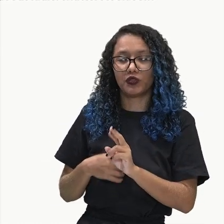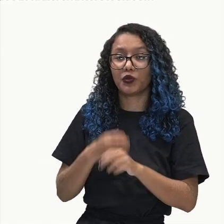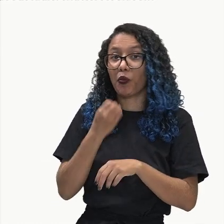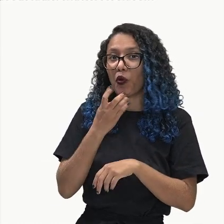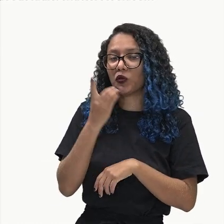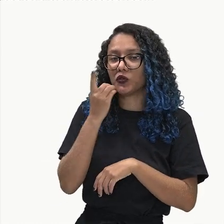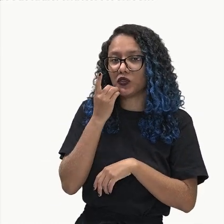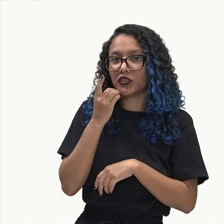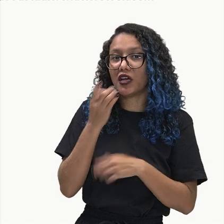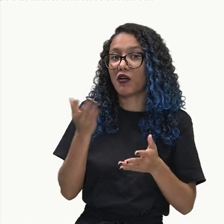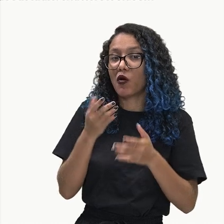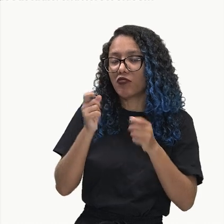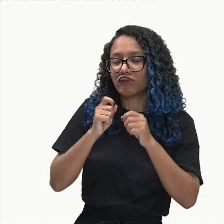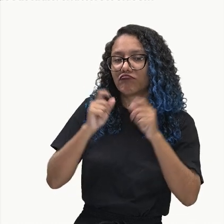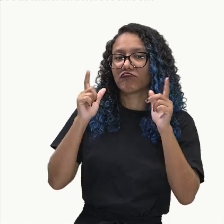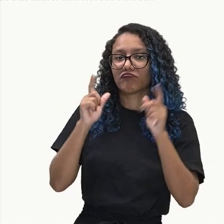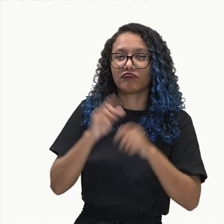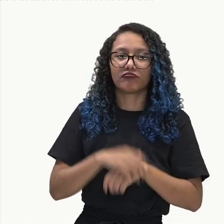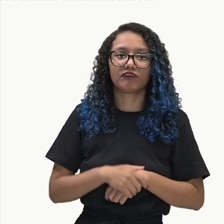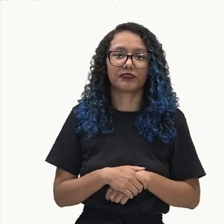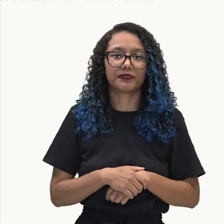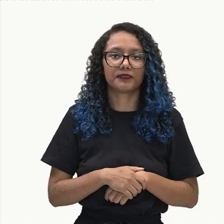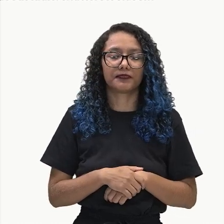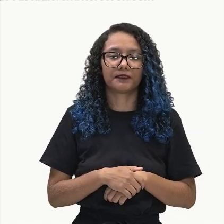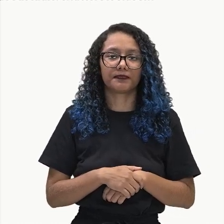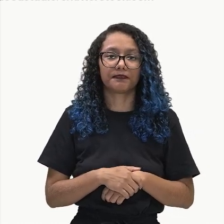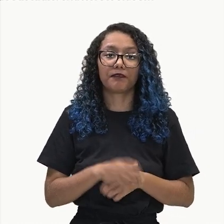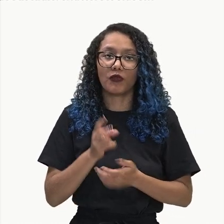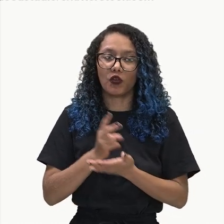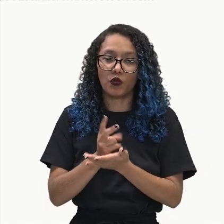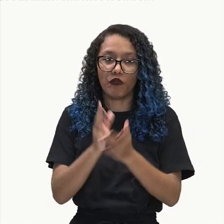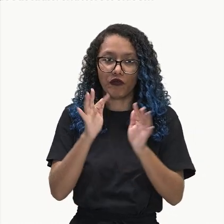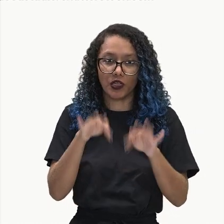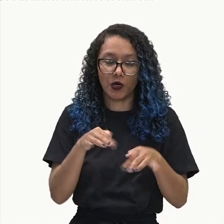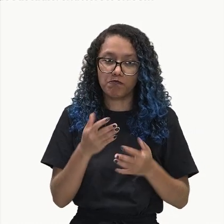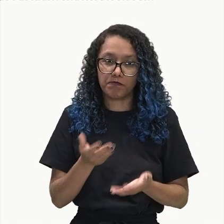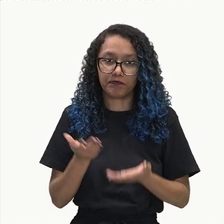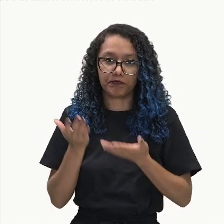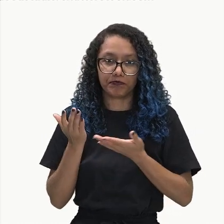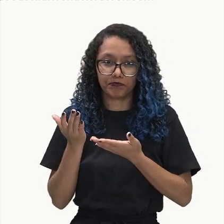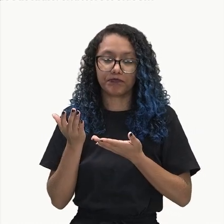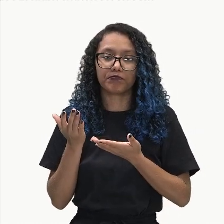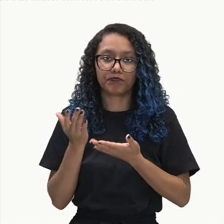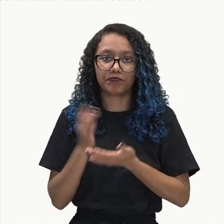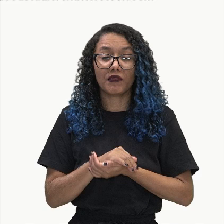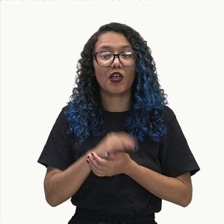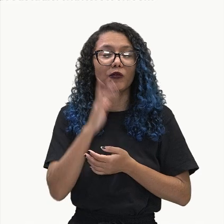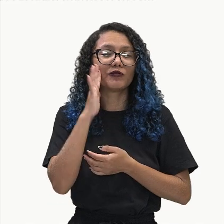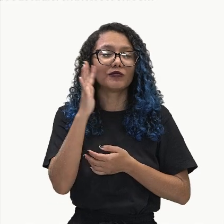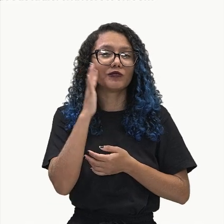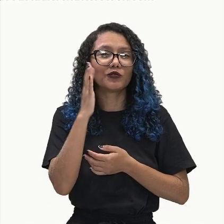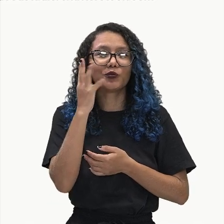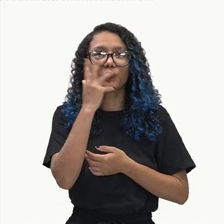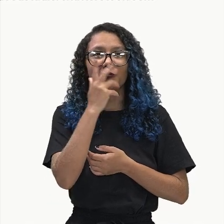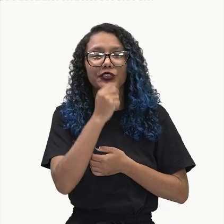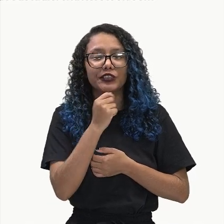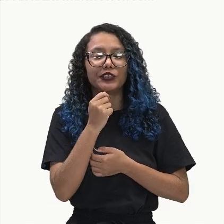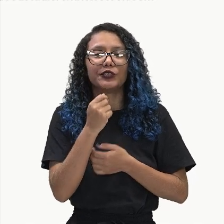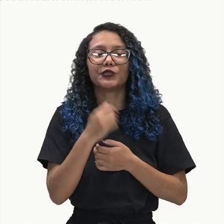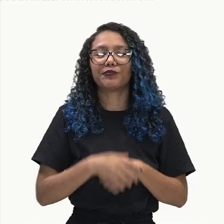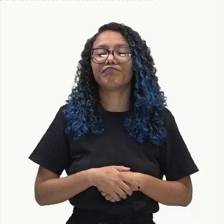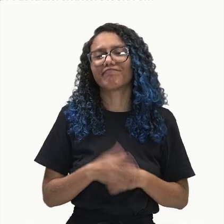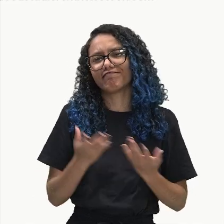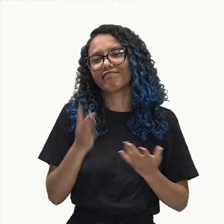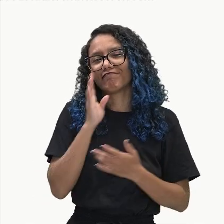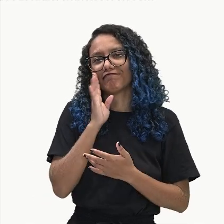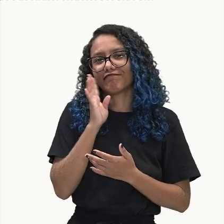Sabes, mami, esta noite he tenido um sonho muito divertido. Legal, né, pessoal? Então,